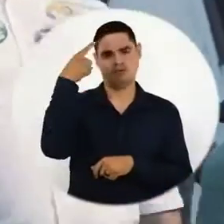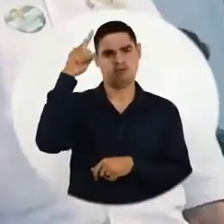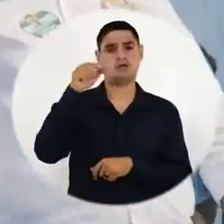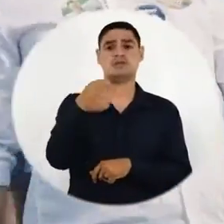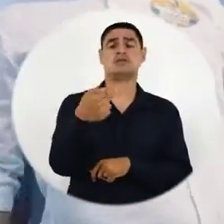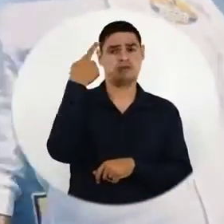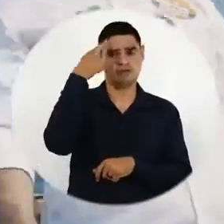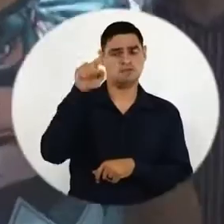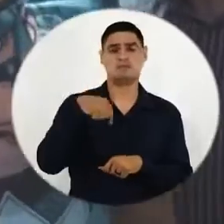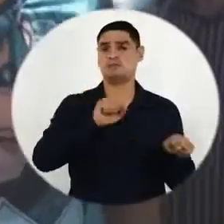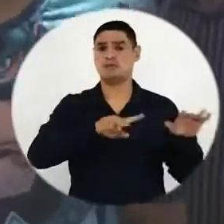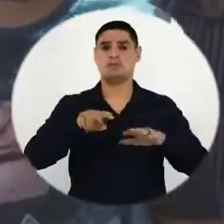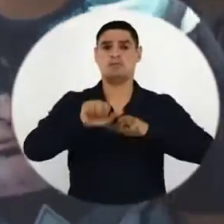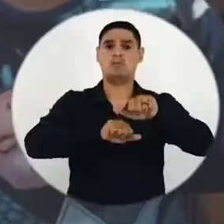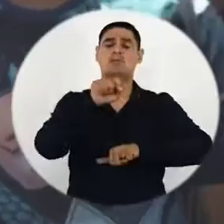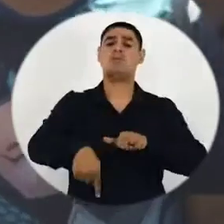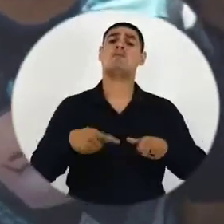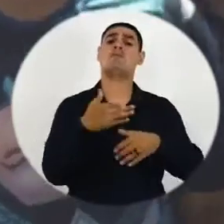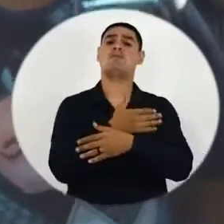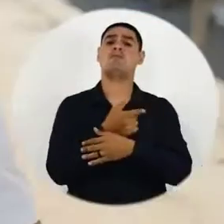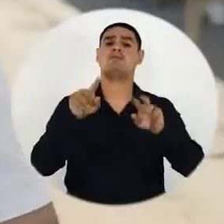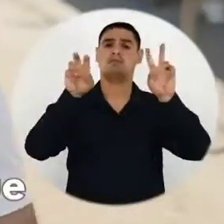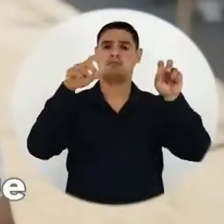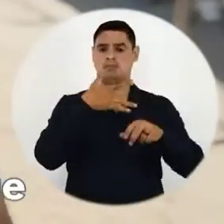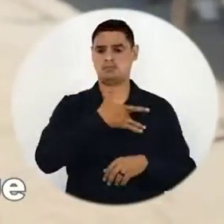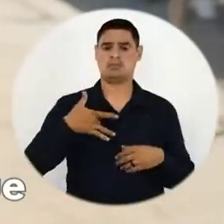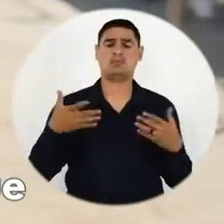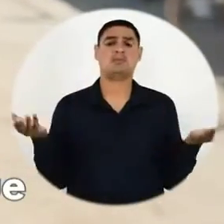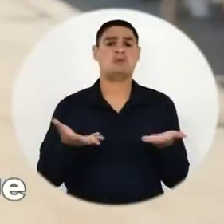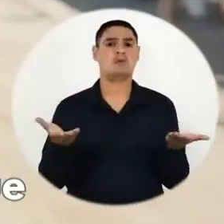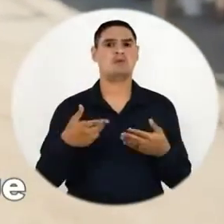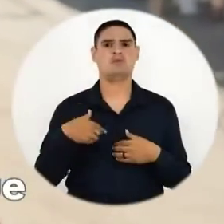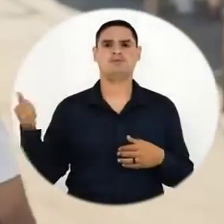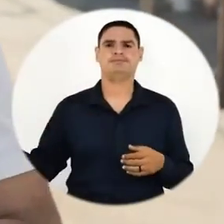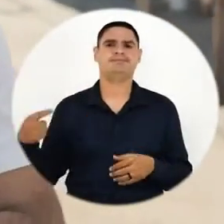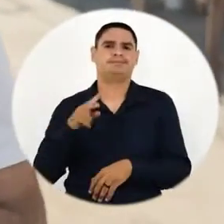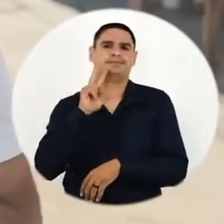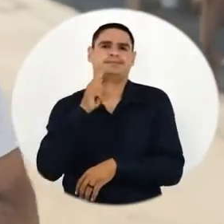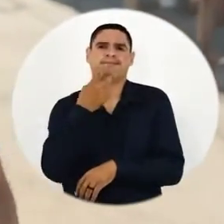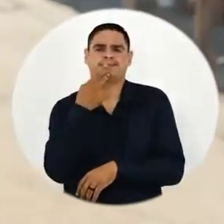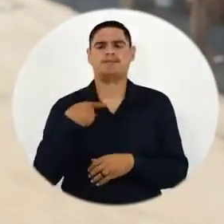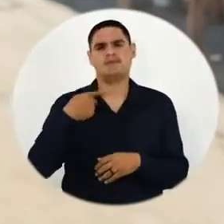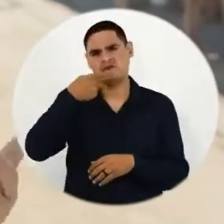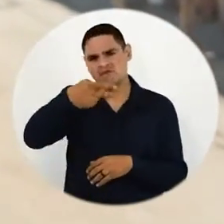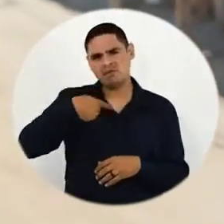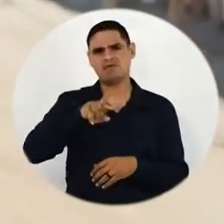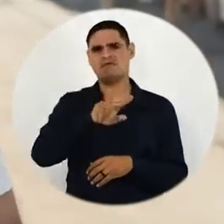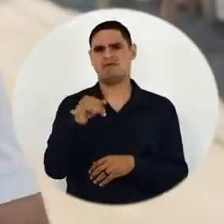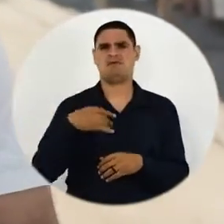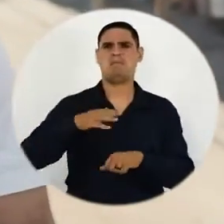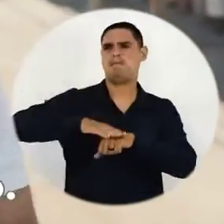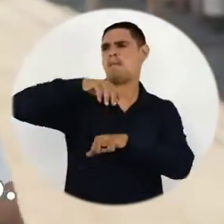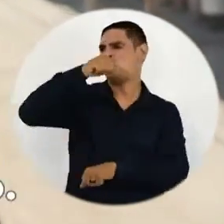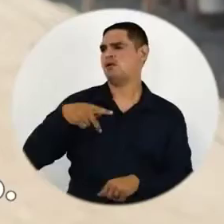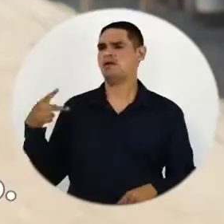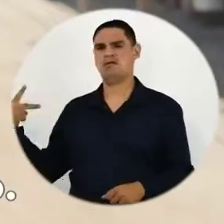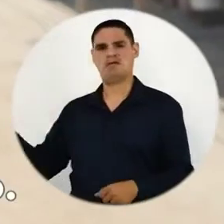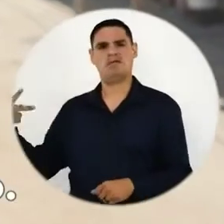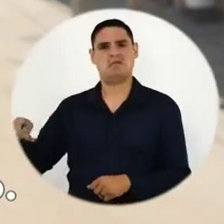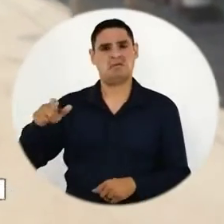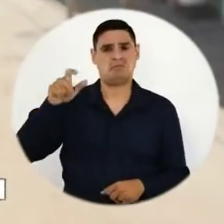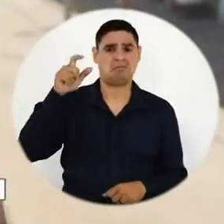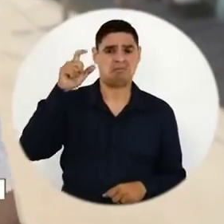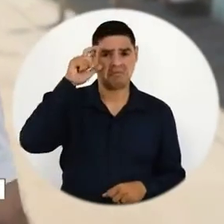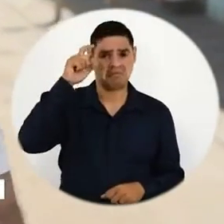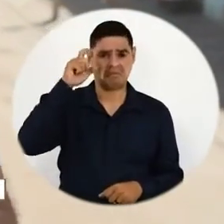para mudar essa cidade. E vamos começar pela saúde. É muita cara lisa dizer que a saúde pública vai melhorar porque o candidato dos Ferreira Gomes é